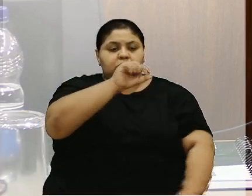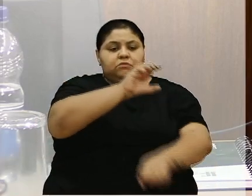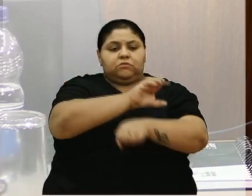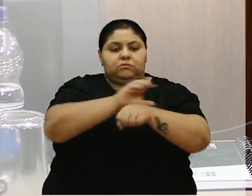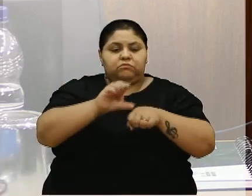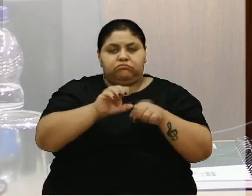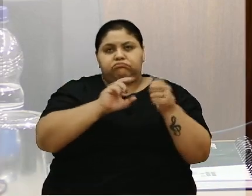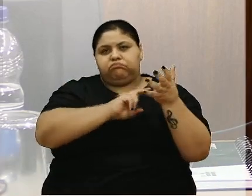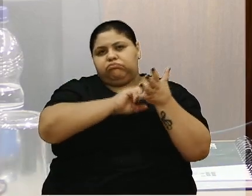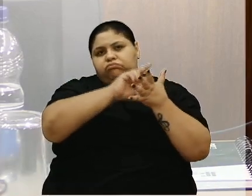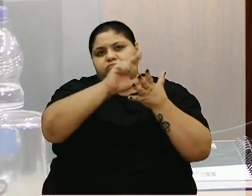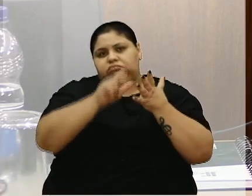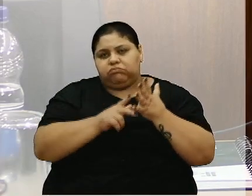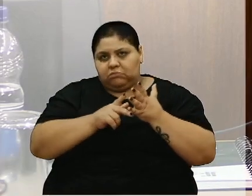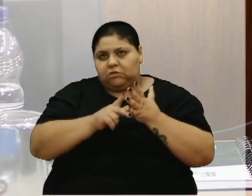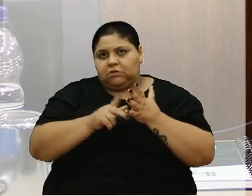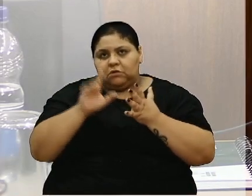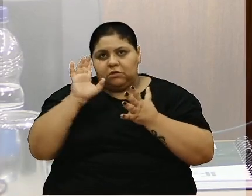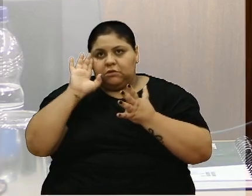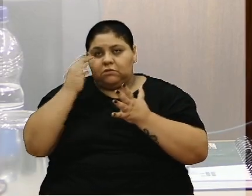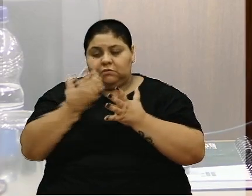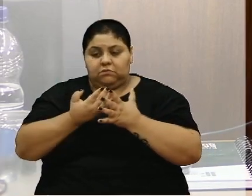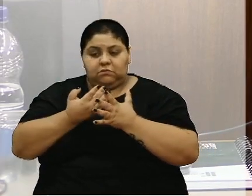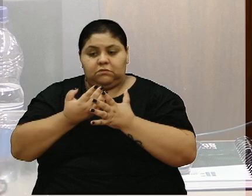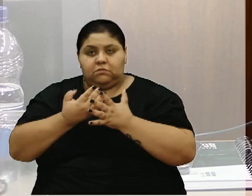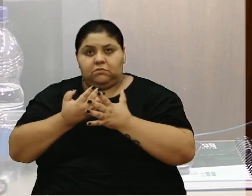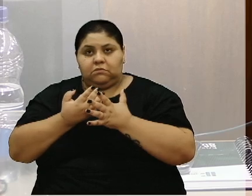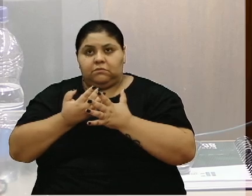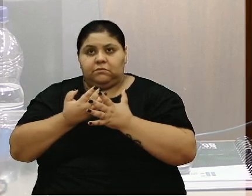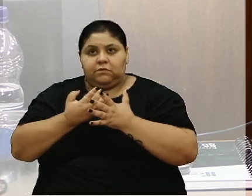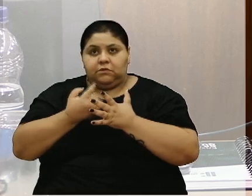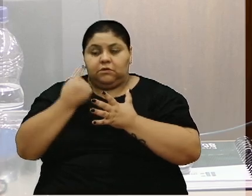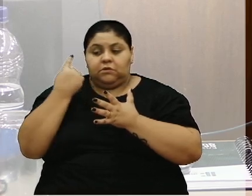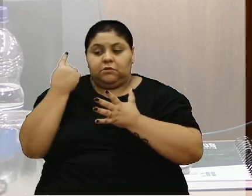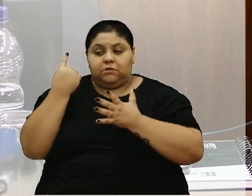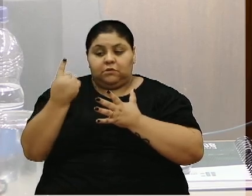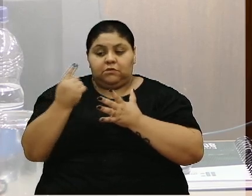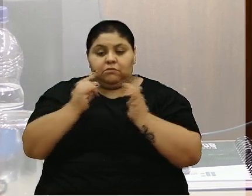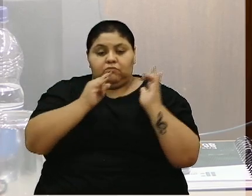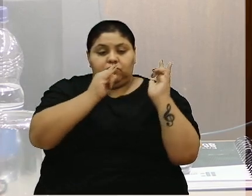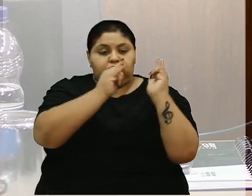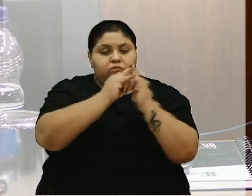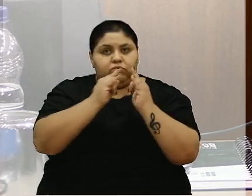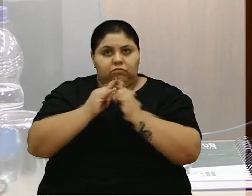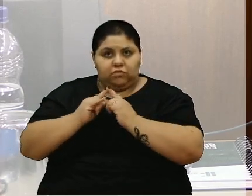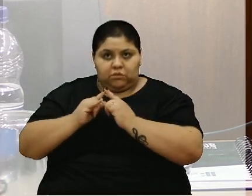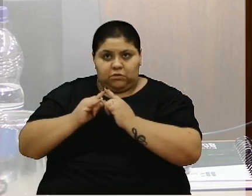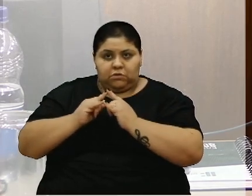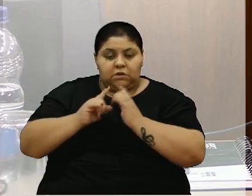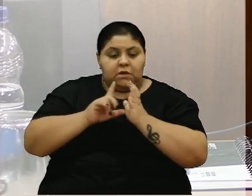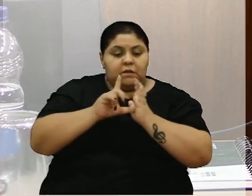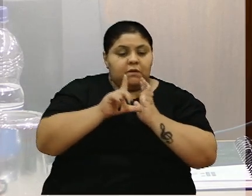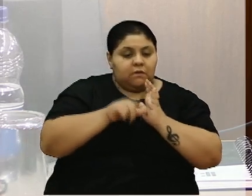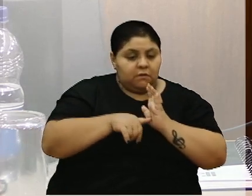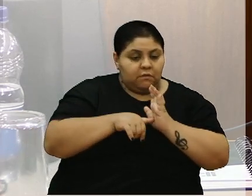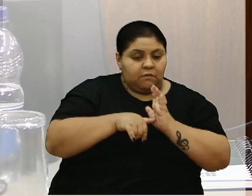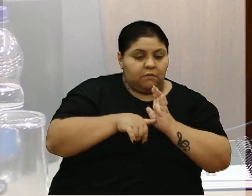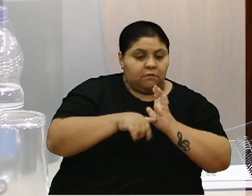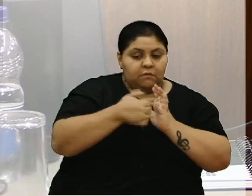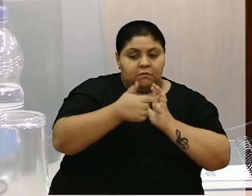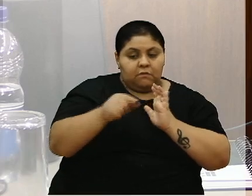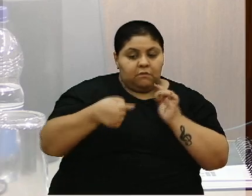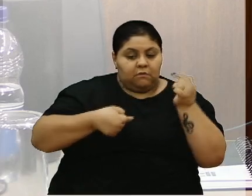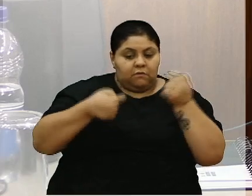etc, etc, para resolver uma questão de uma instituição. E, por fim, essa outra